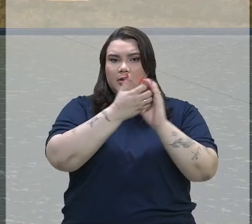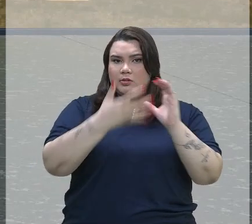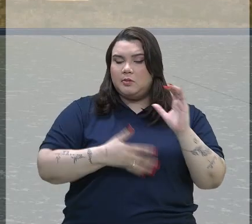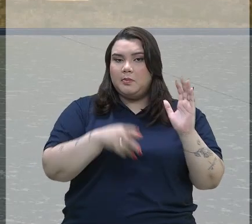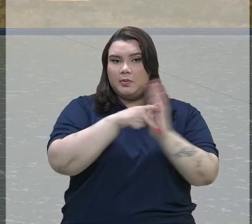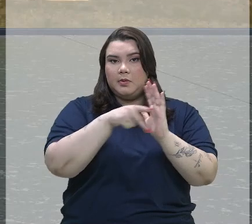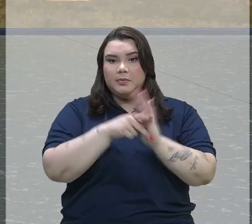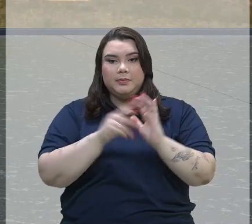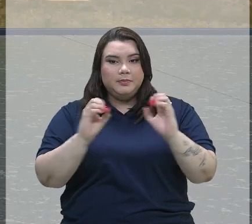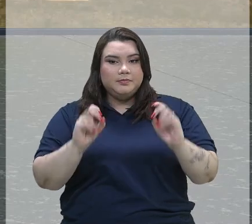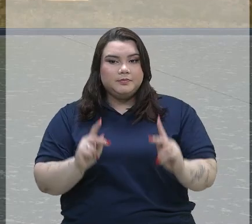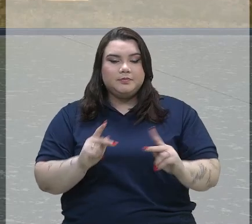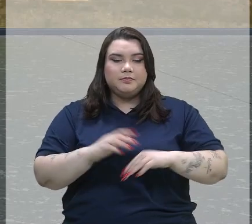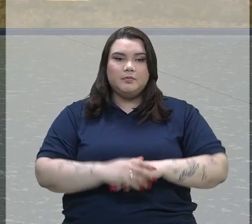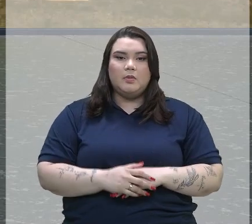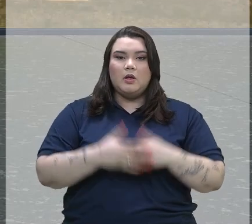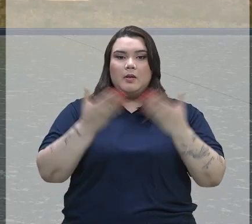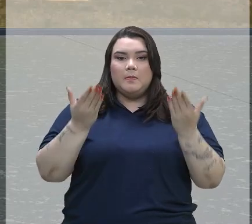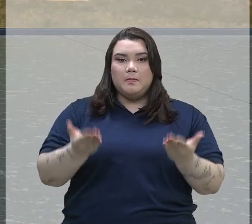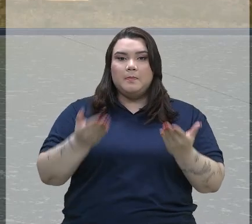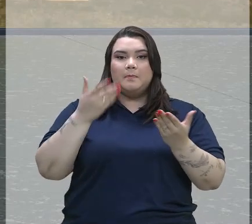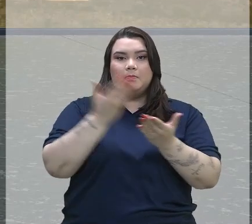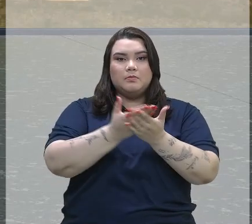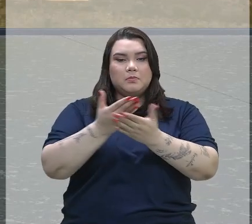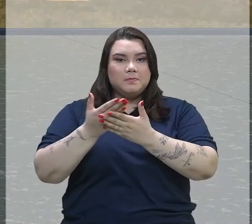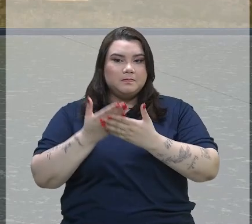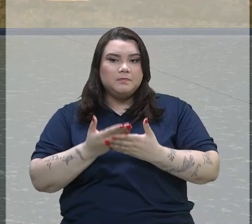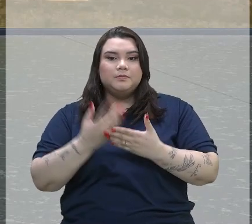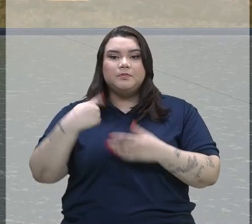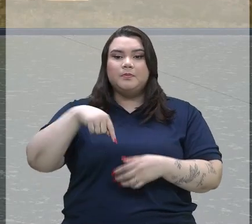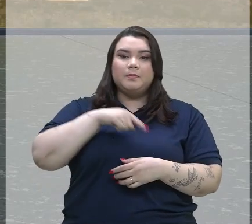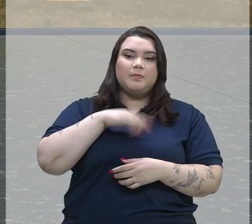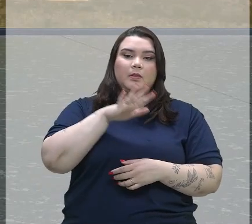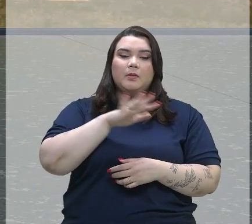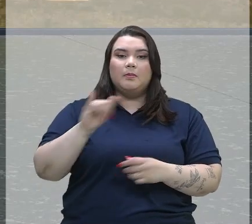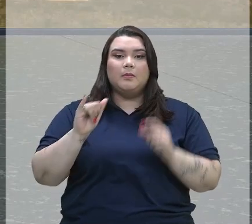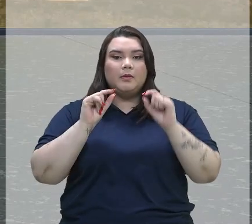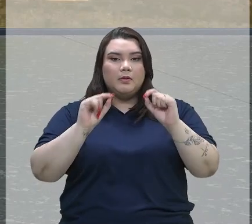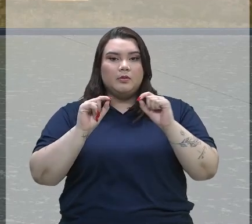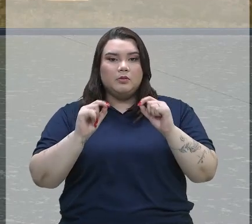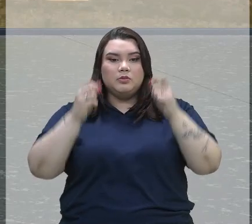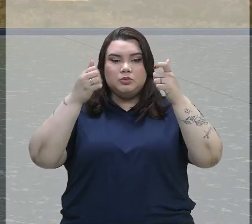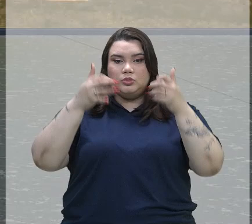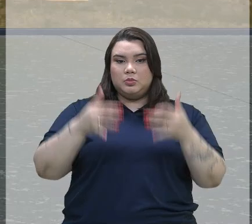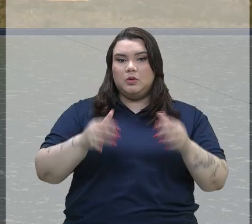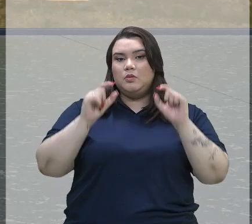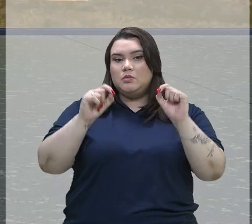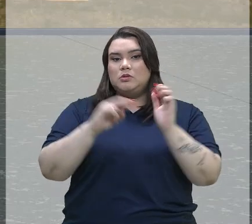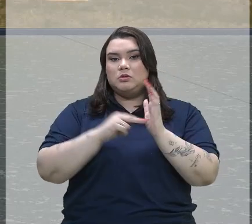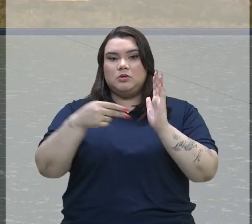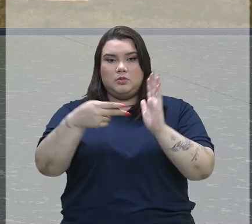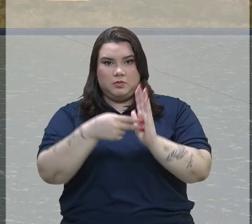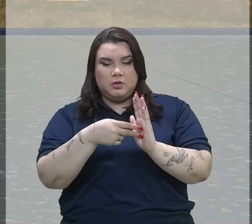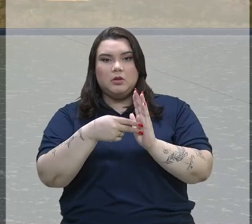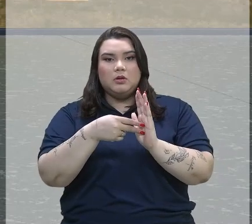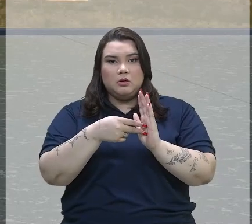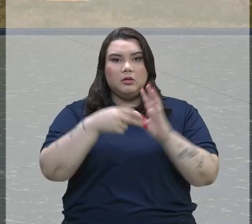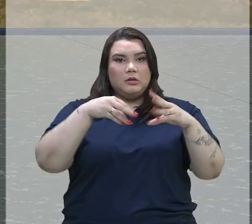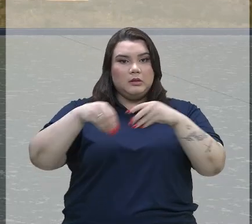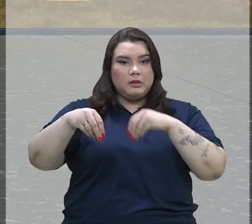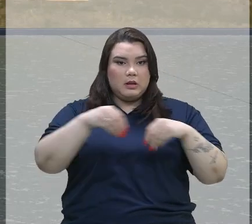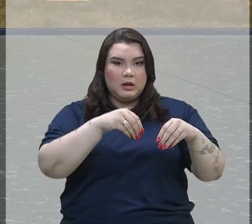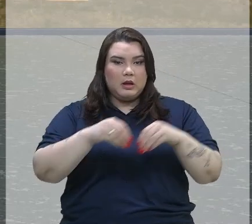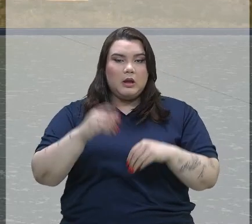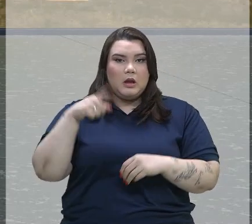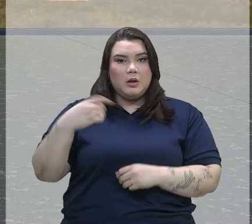certo? Então, de uma forma geral, no decorrer dessa aula, nós vamos, primeiramente, definir o que é solo, que é um ponto super importante,